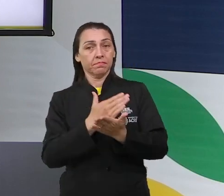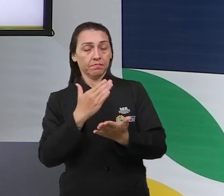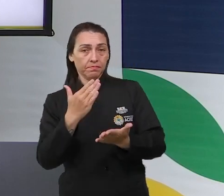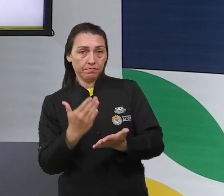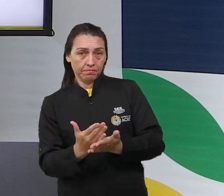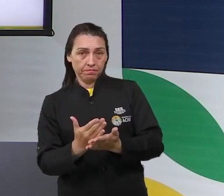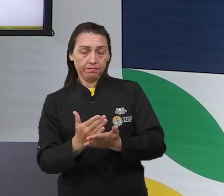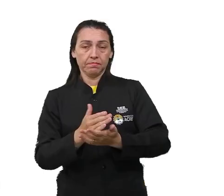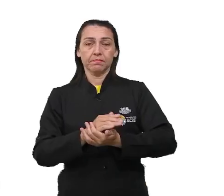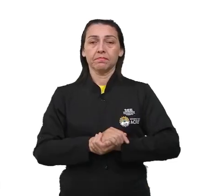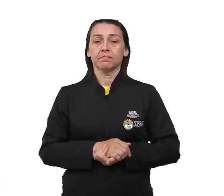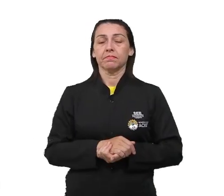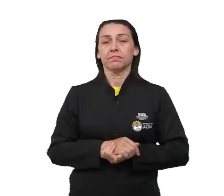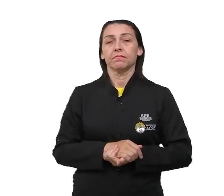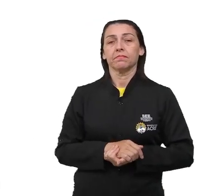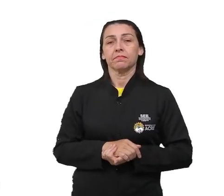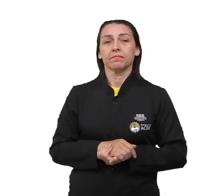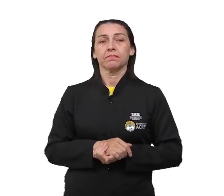pelo esporte.